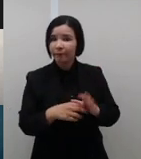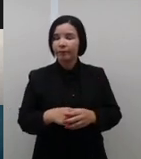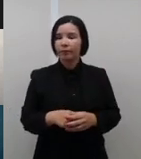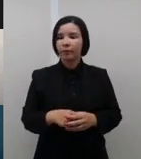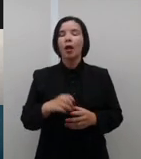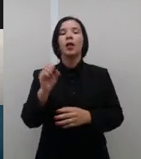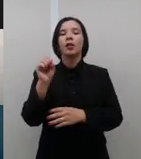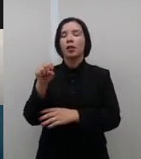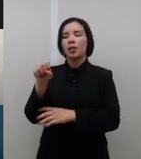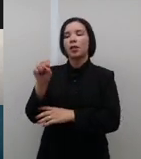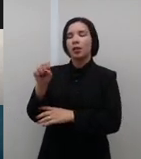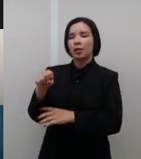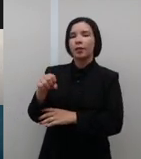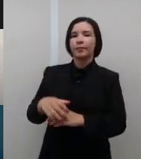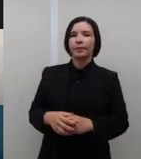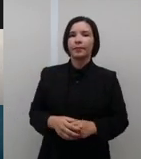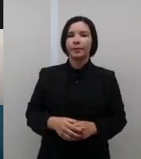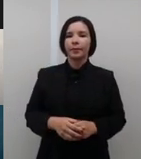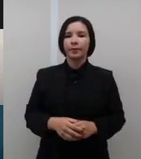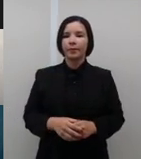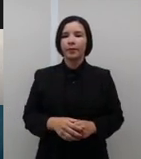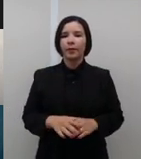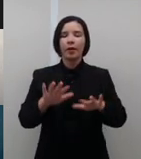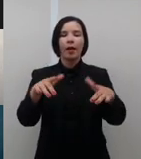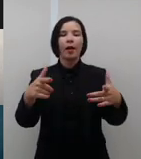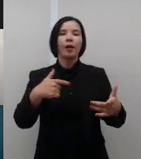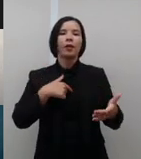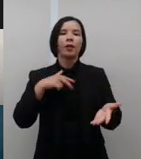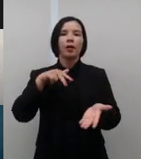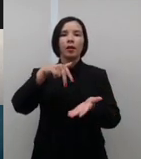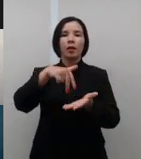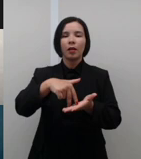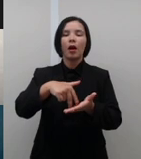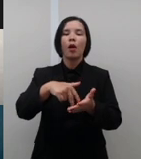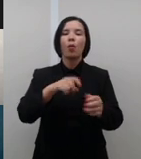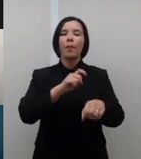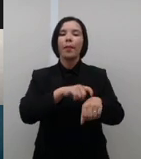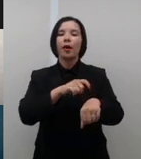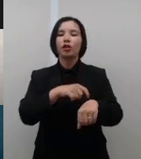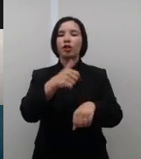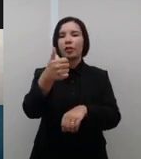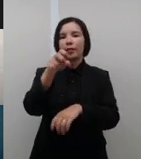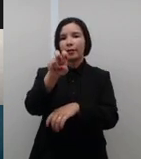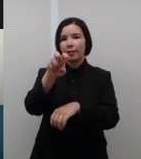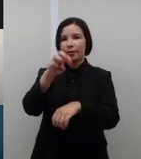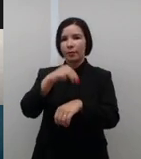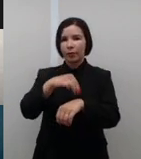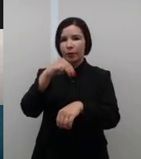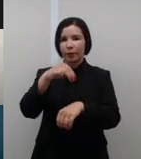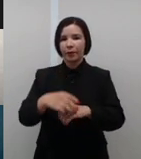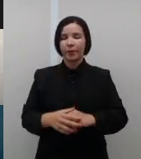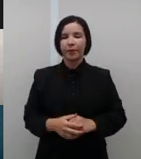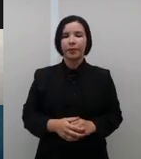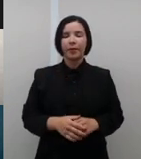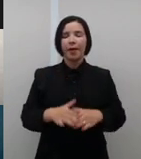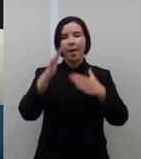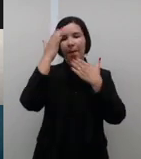Sim. Então, doutor, tem a palavra pelo prazo regimental de 15 minutos. Ah, muito obrigado,